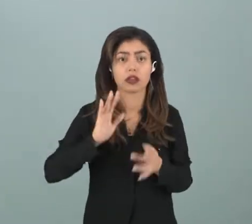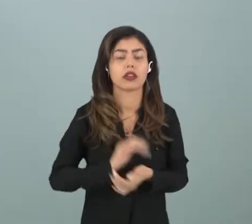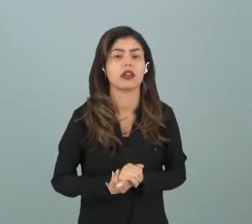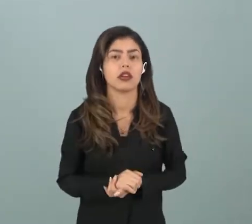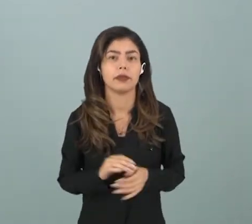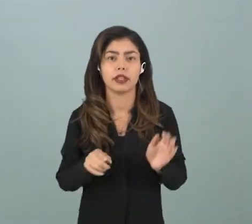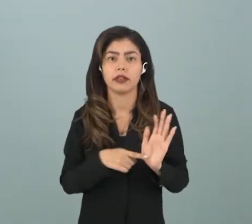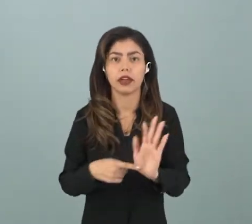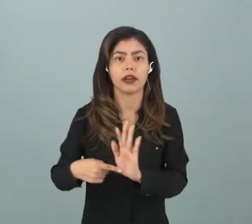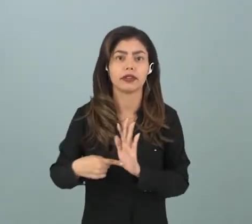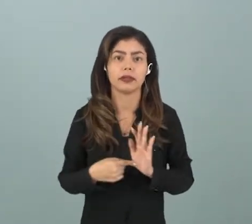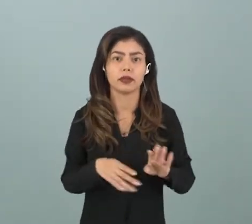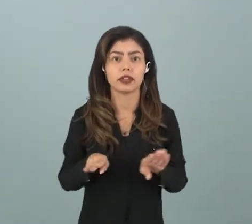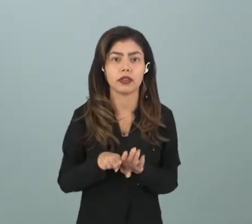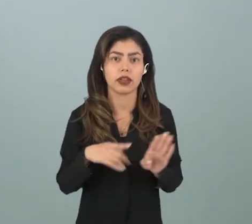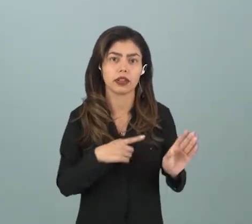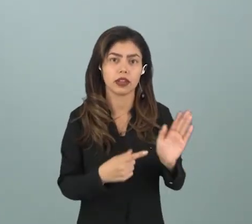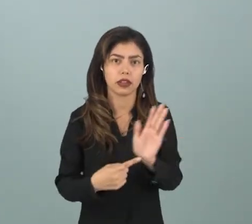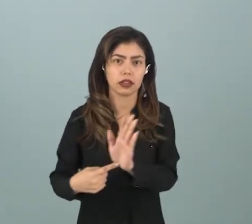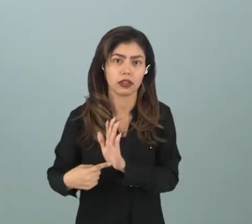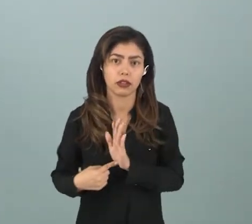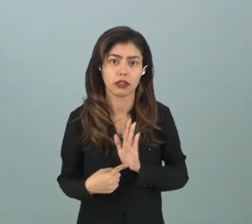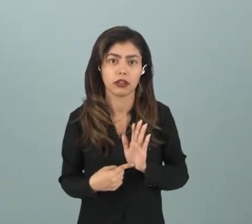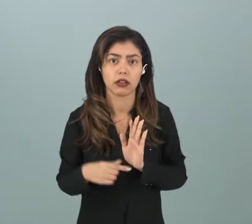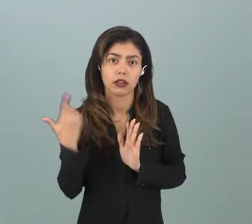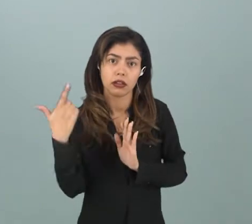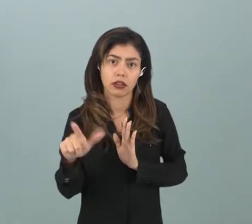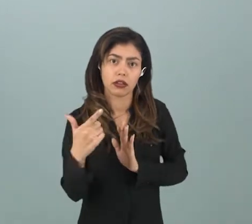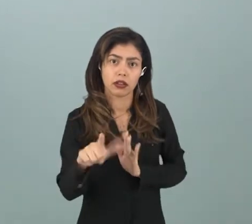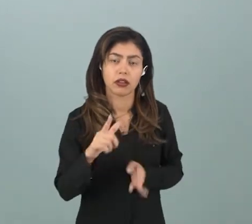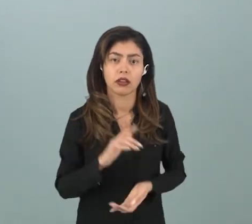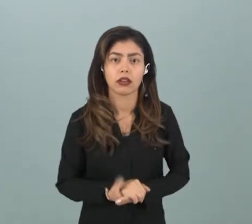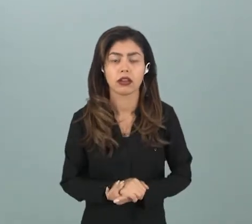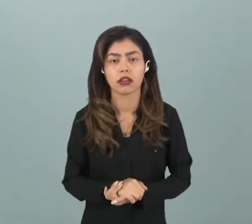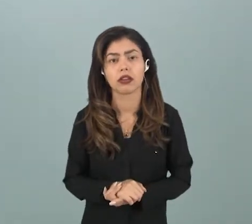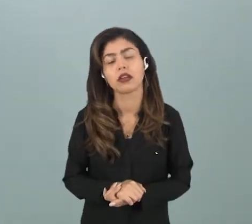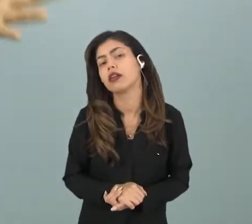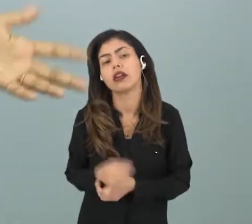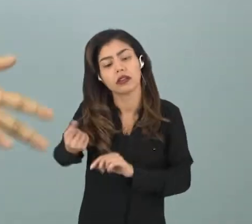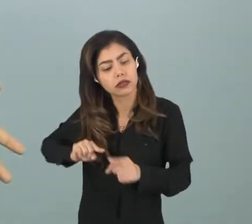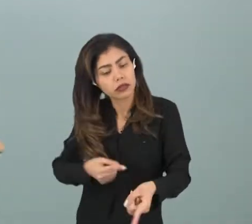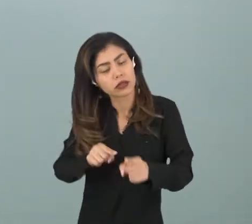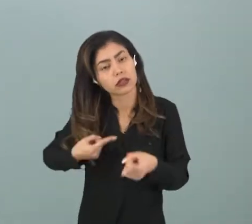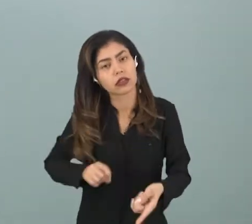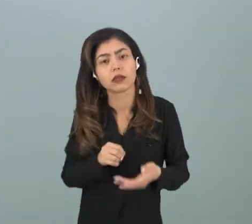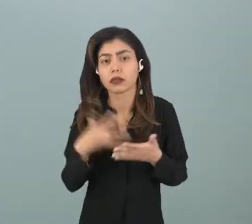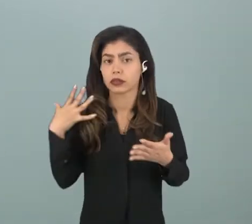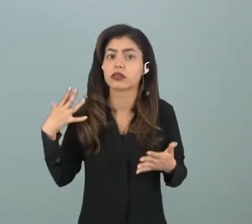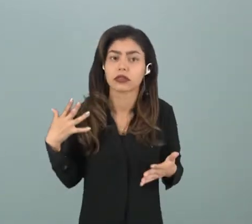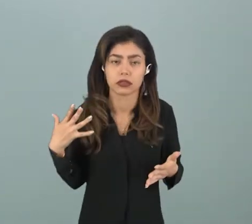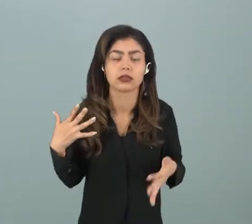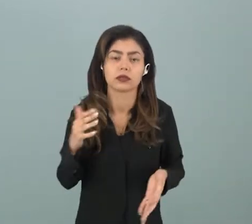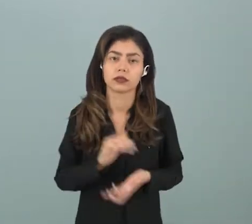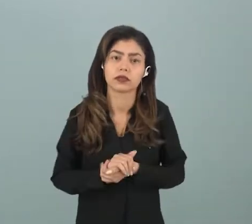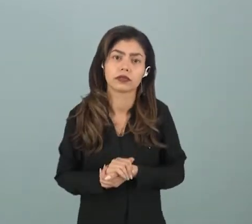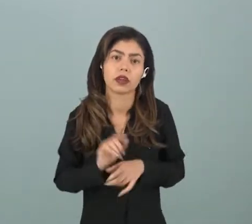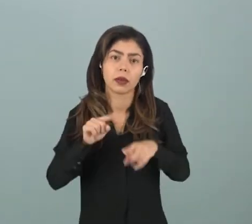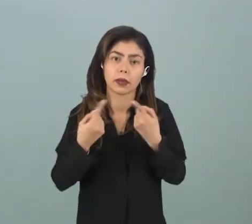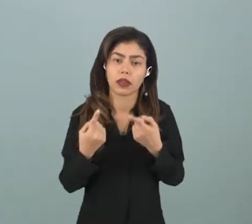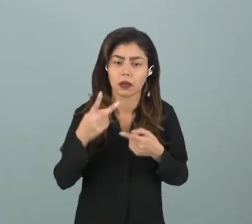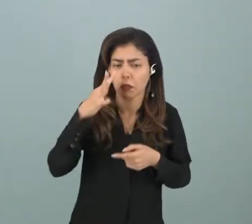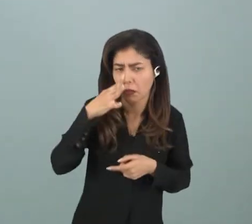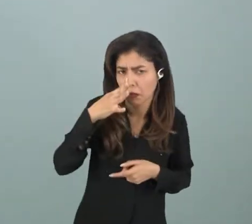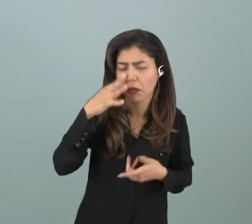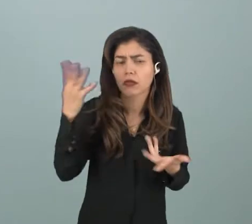natureza e não ter muitos desafios, nem ter tanta adrenalina assim, mas contemplar a